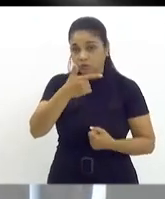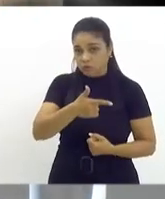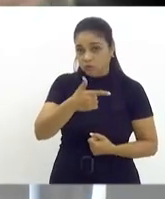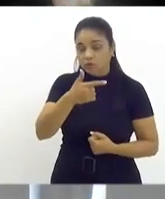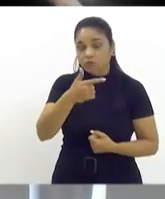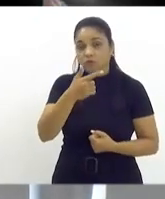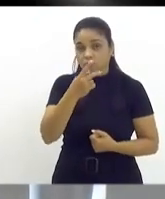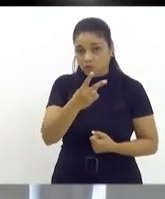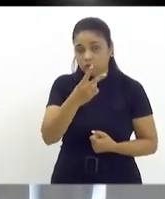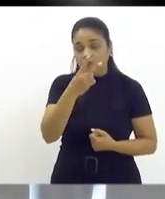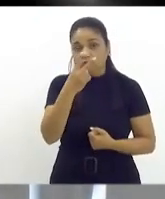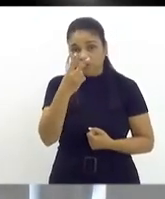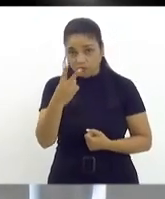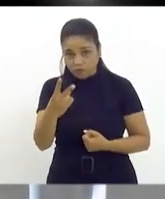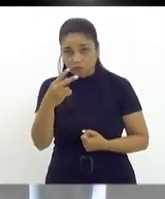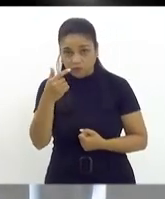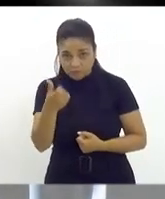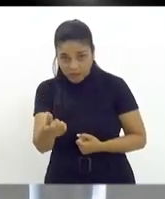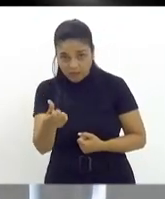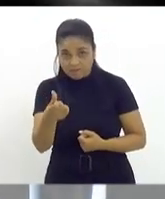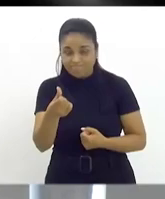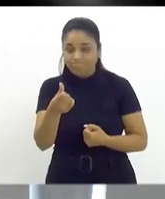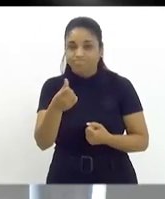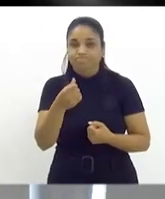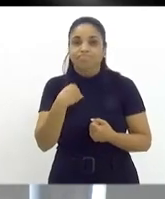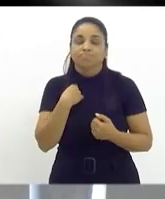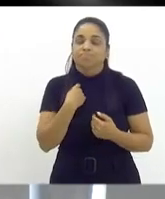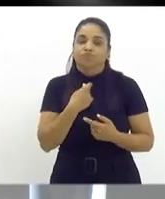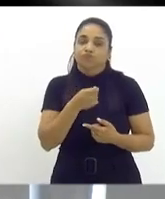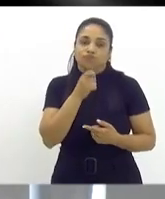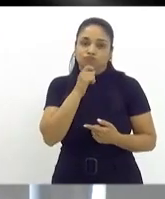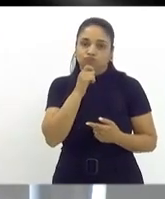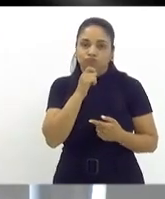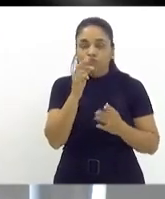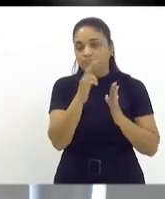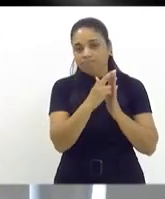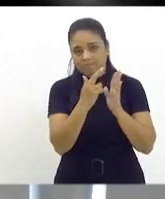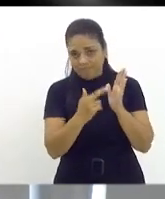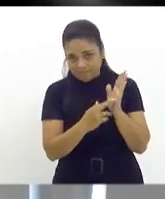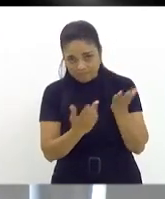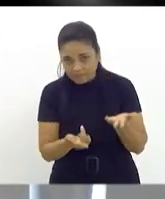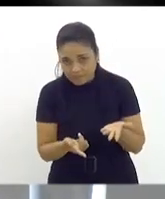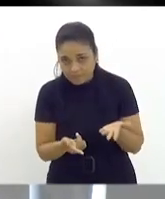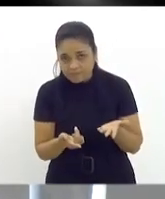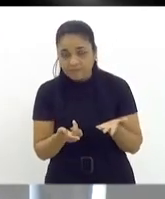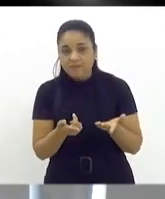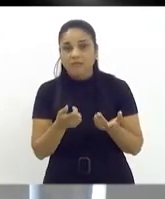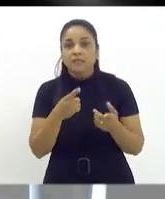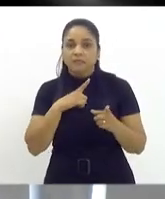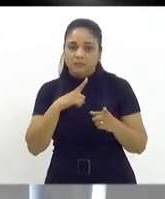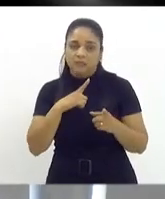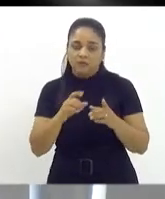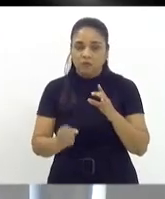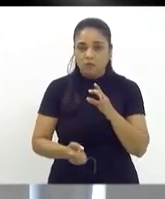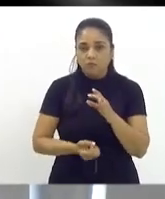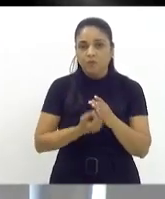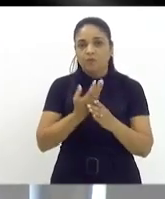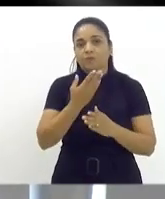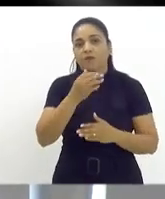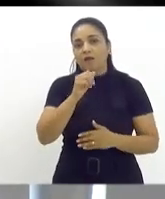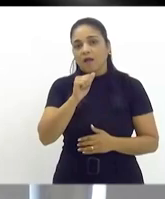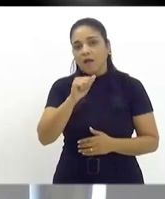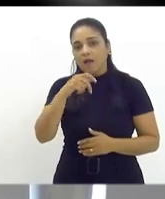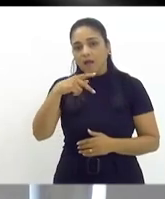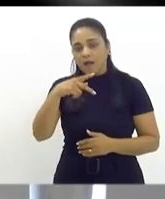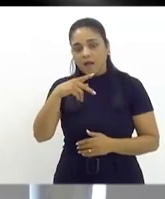mera irregularidade né até que houve um habeas corpus é pragmático do